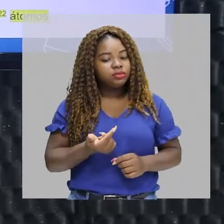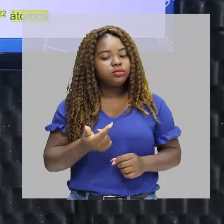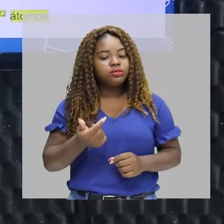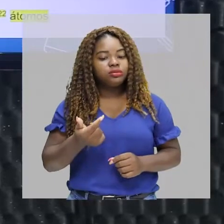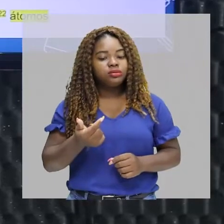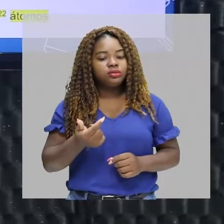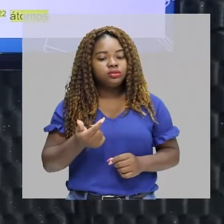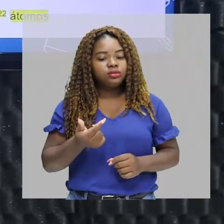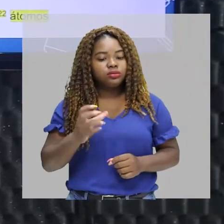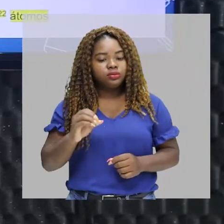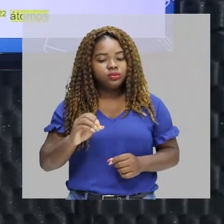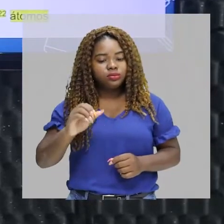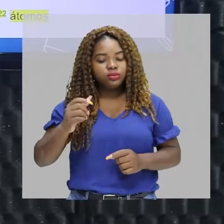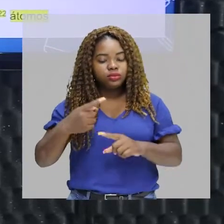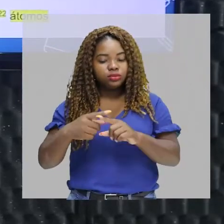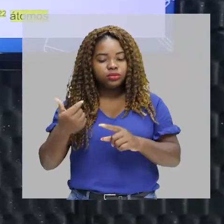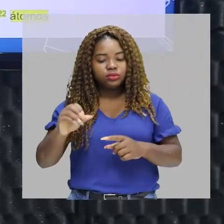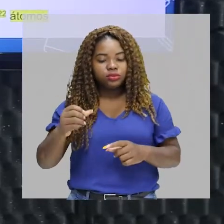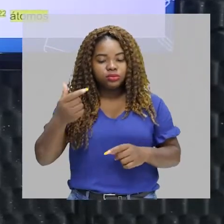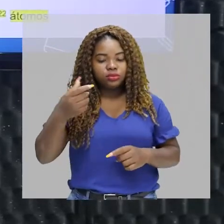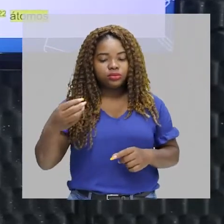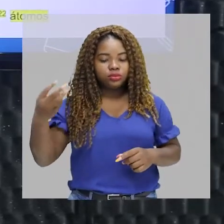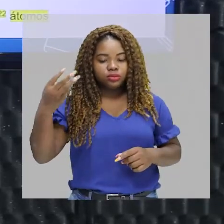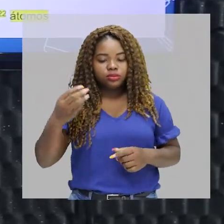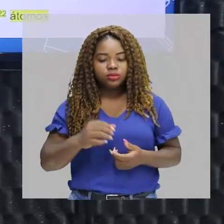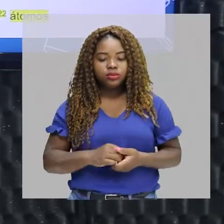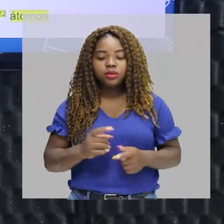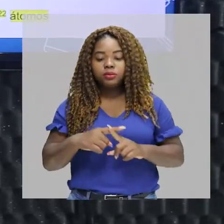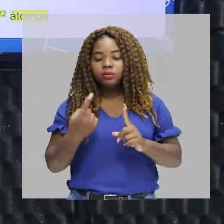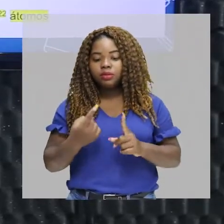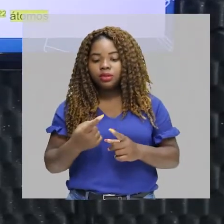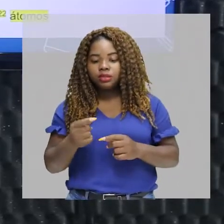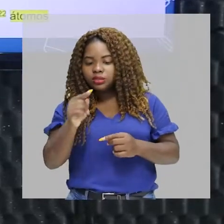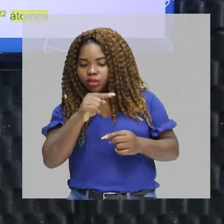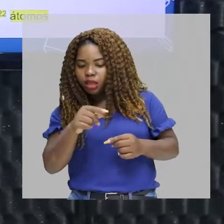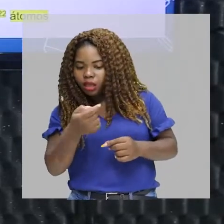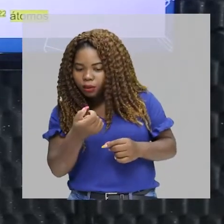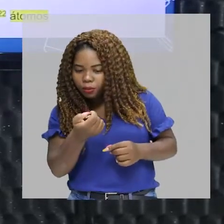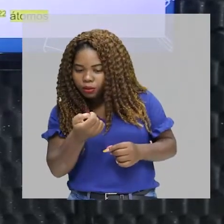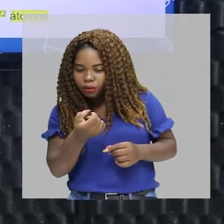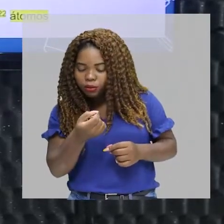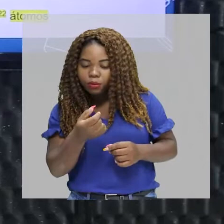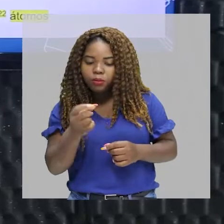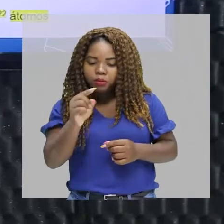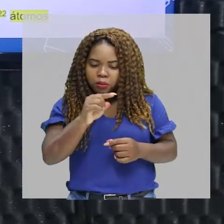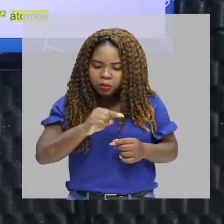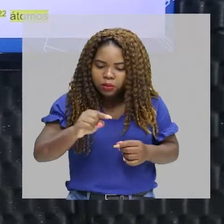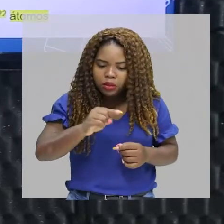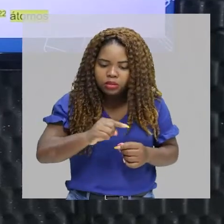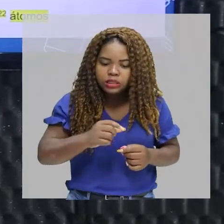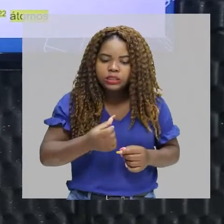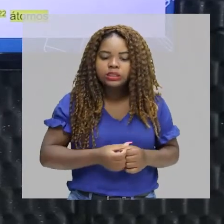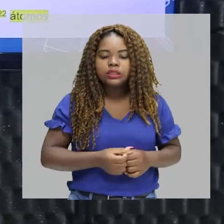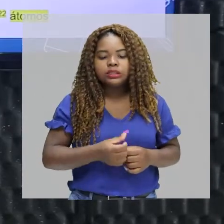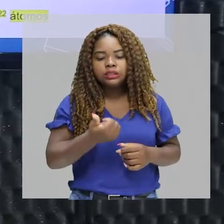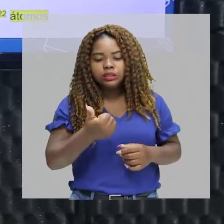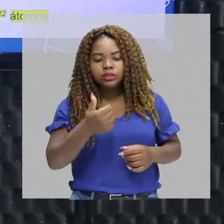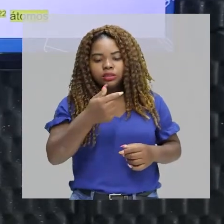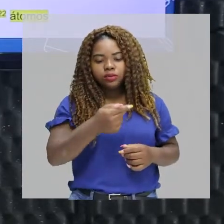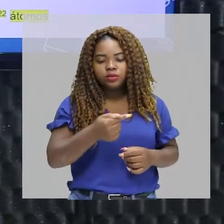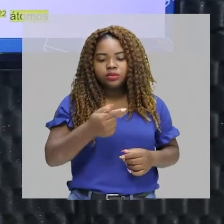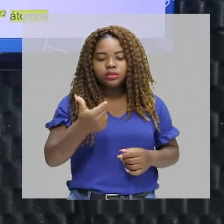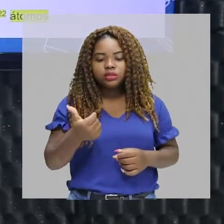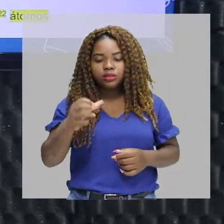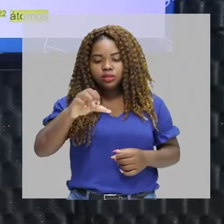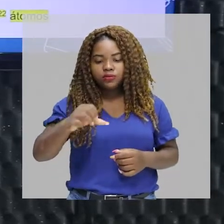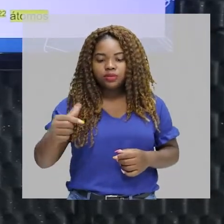23 átomos de ouro. Mas a moeda não tem 197 gramas, tem apenas 7,2